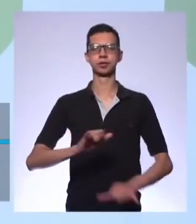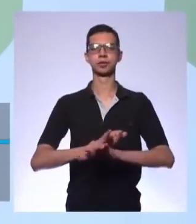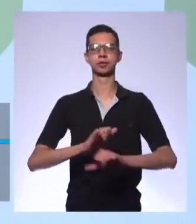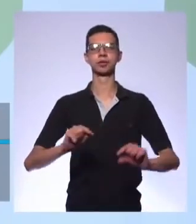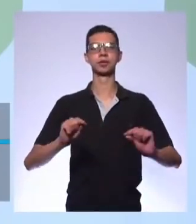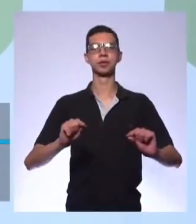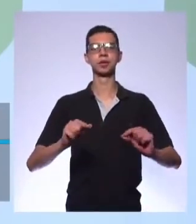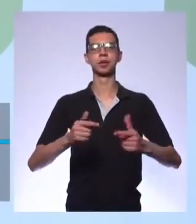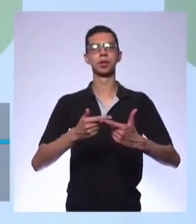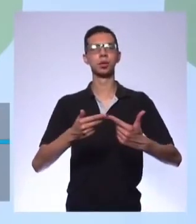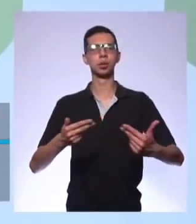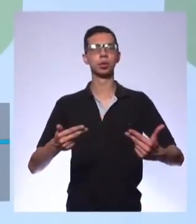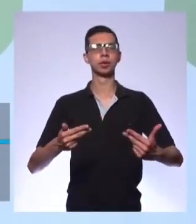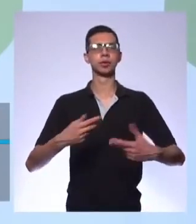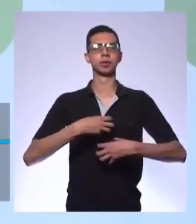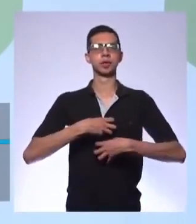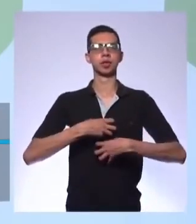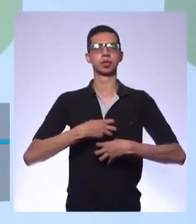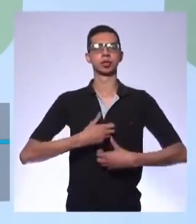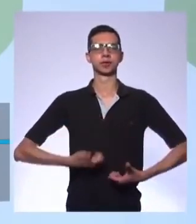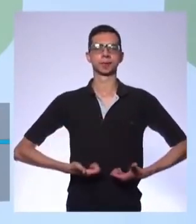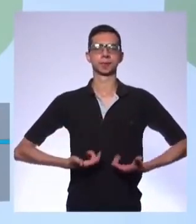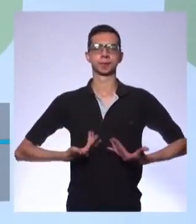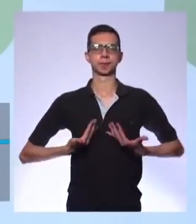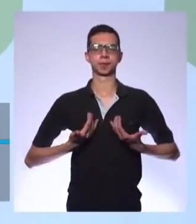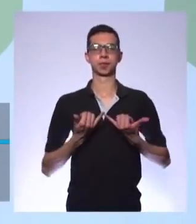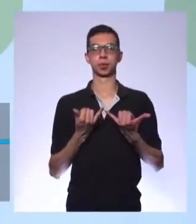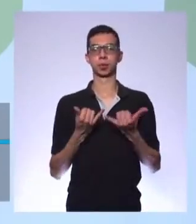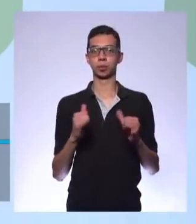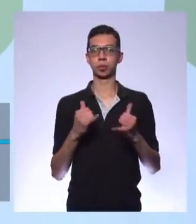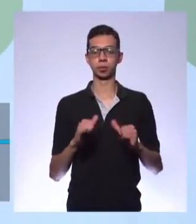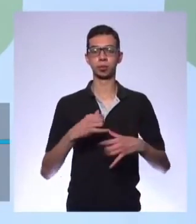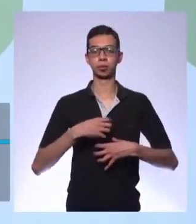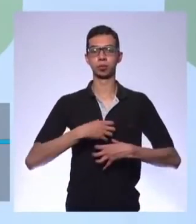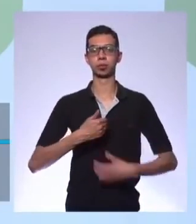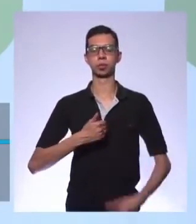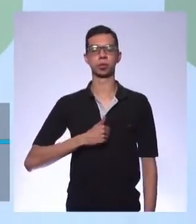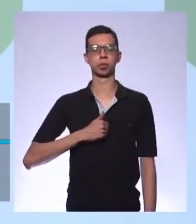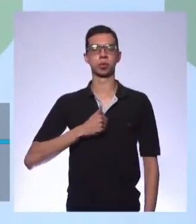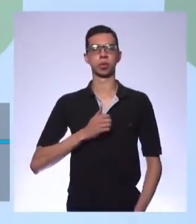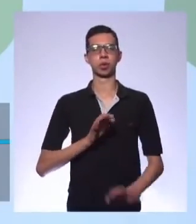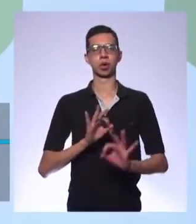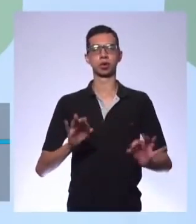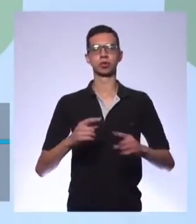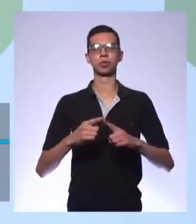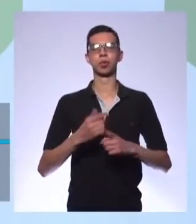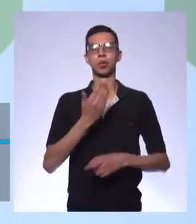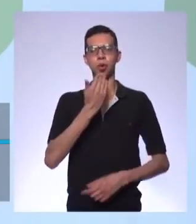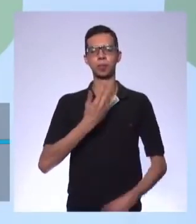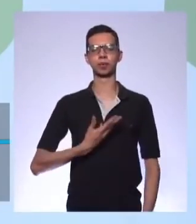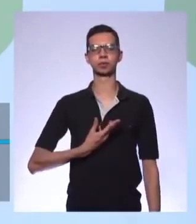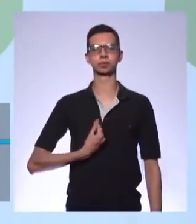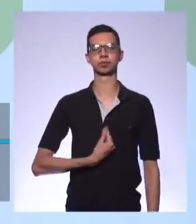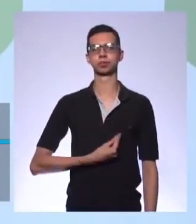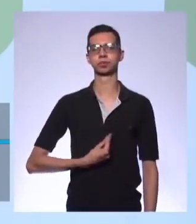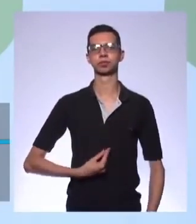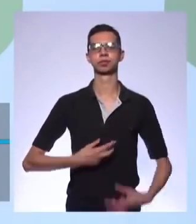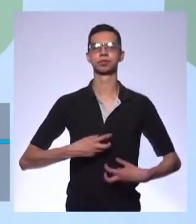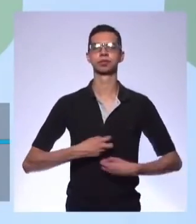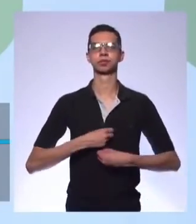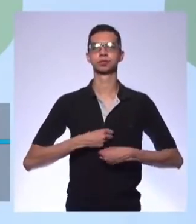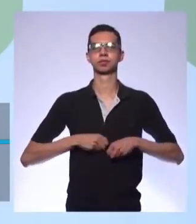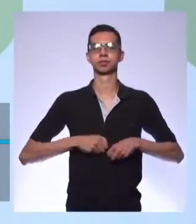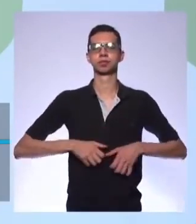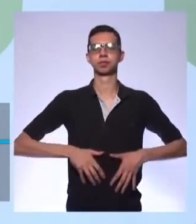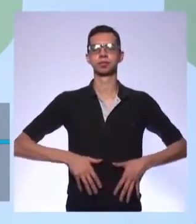Algo que nos traz energia e ficamos satisfeitos quando ingerimos. Olha só, muito Não é bom, legal? O muito bom. Gustavo também